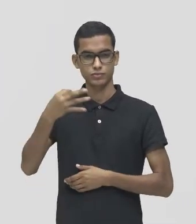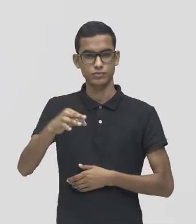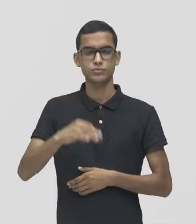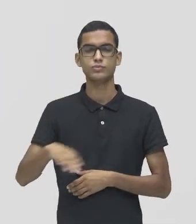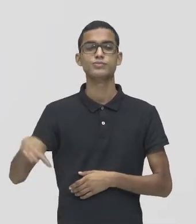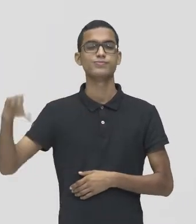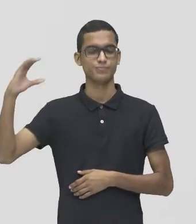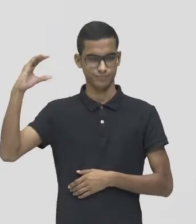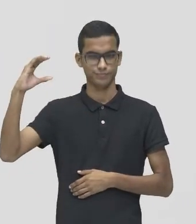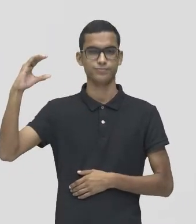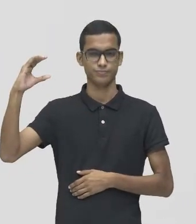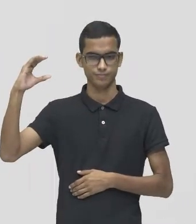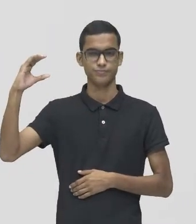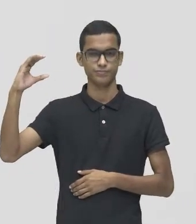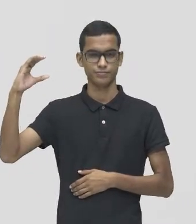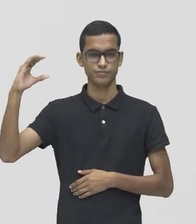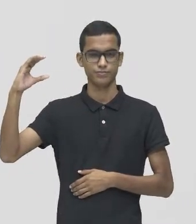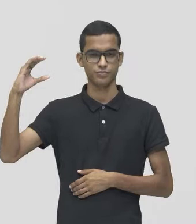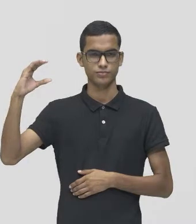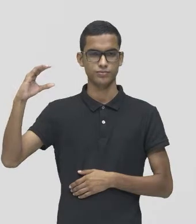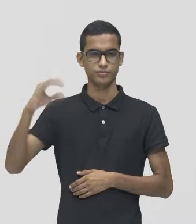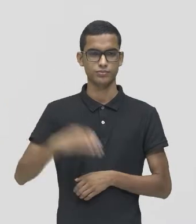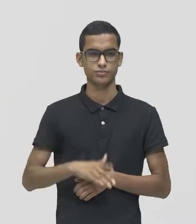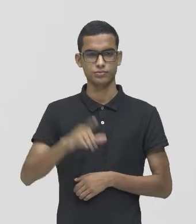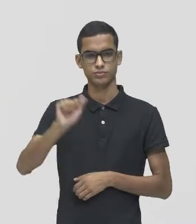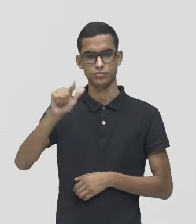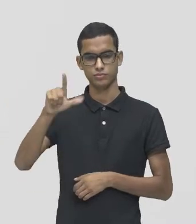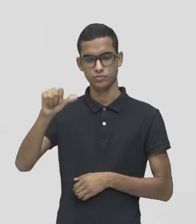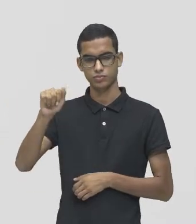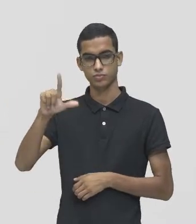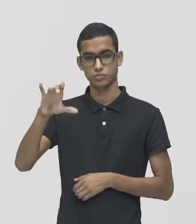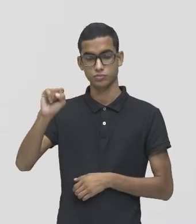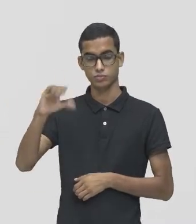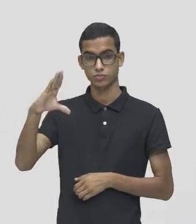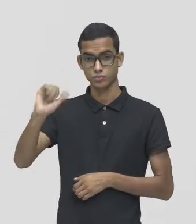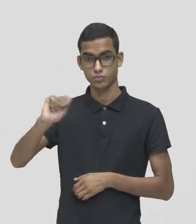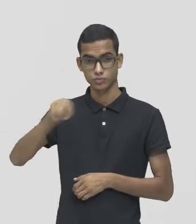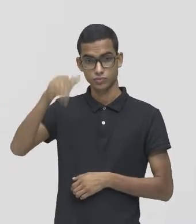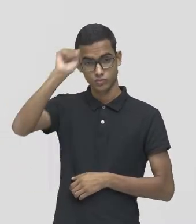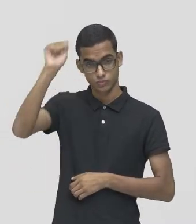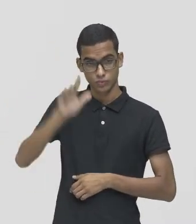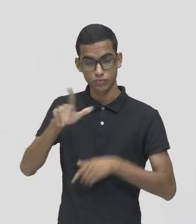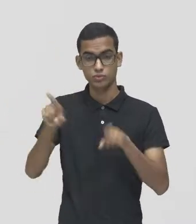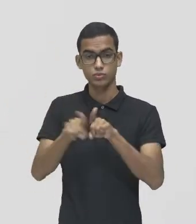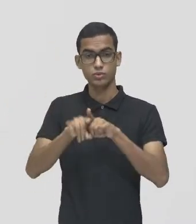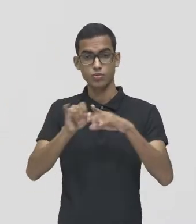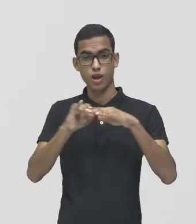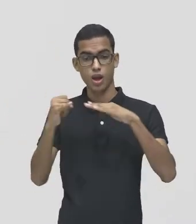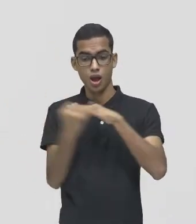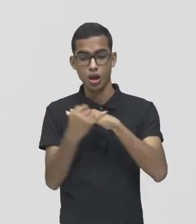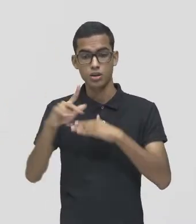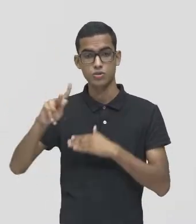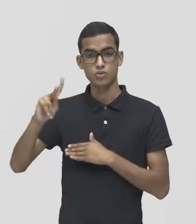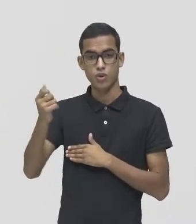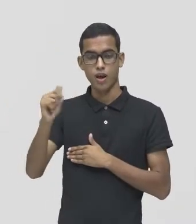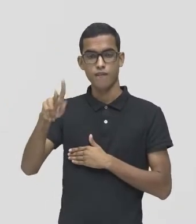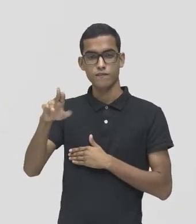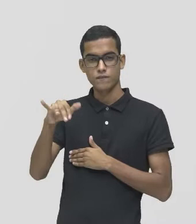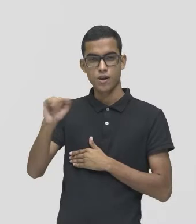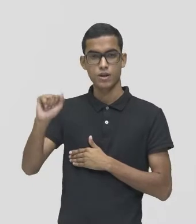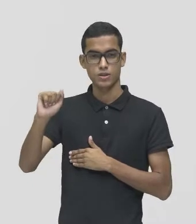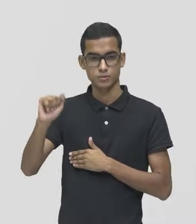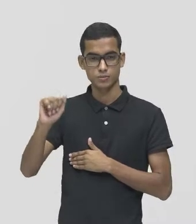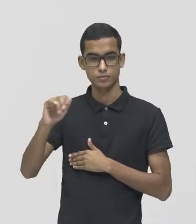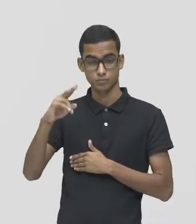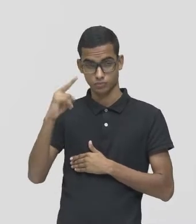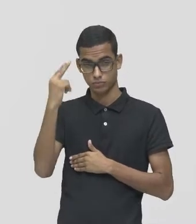questão 18 é sim a alternativa C, a Alasca e as ilhas do Havaí. Vamos verificar por que no comentário.